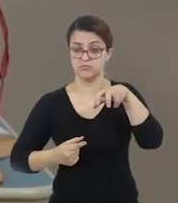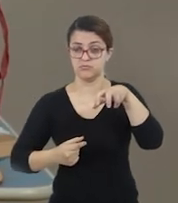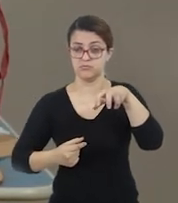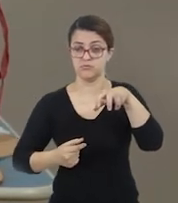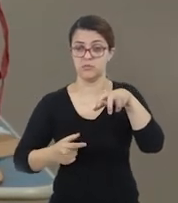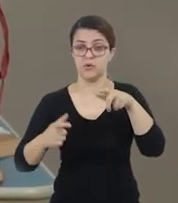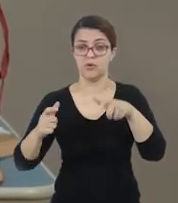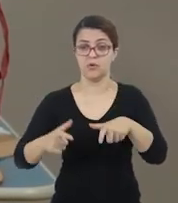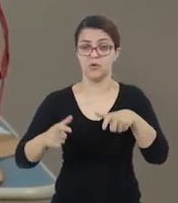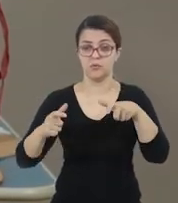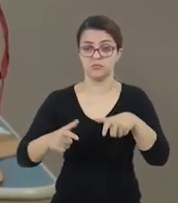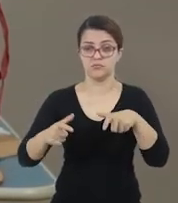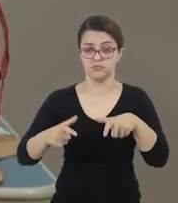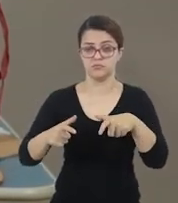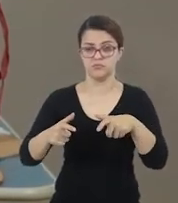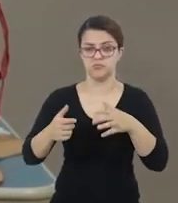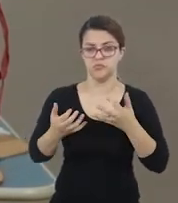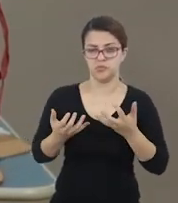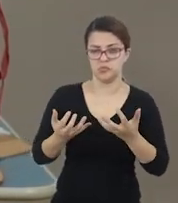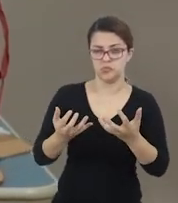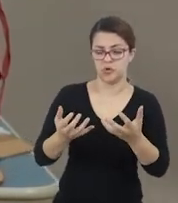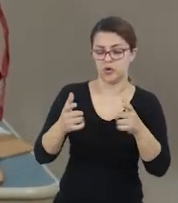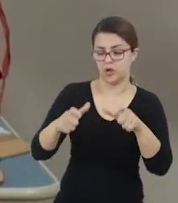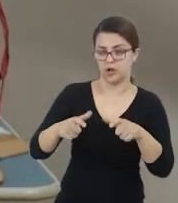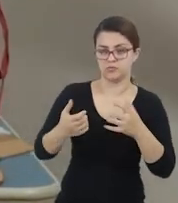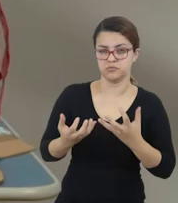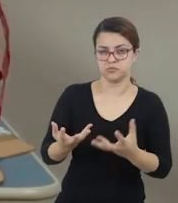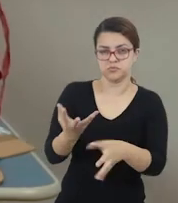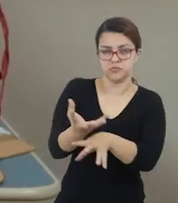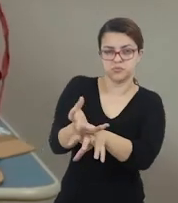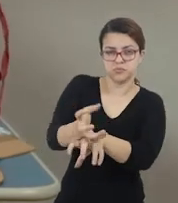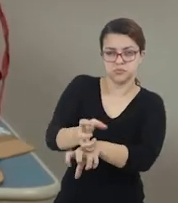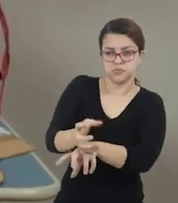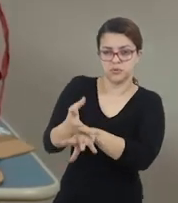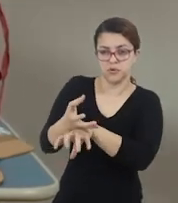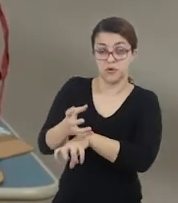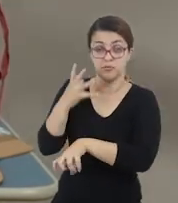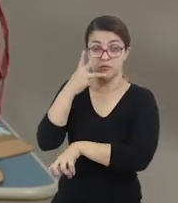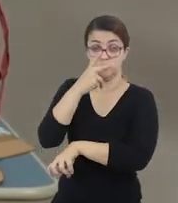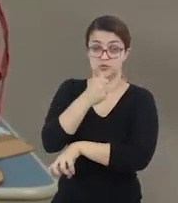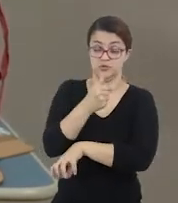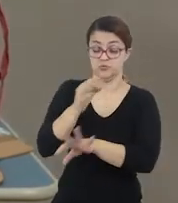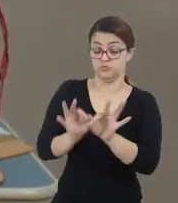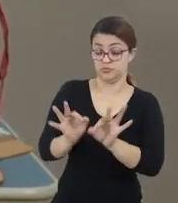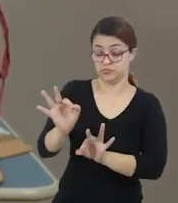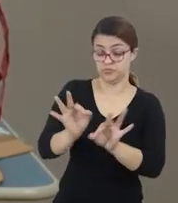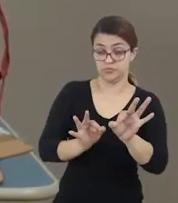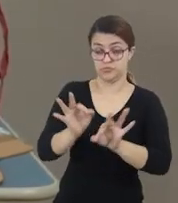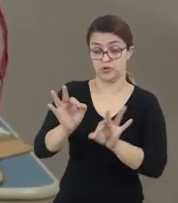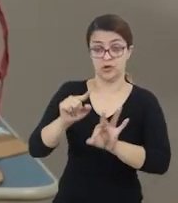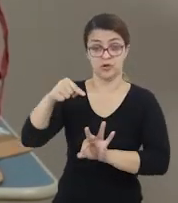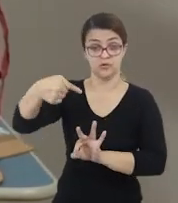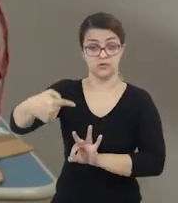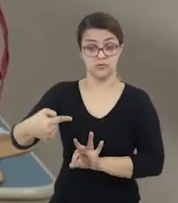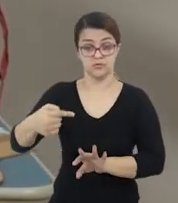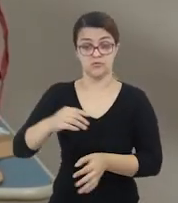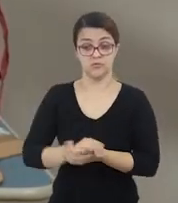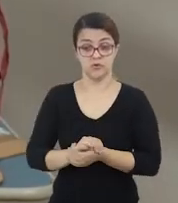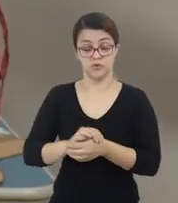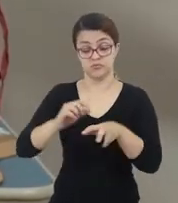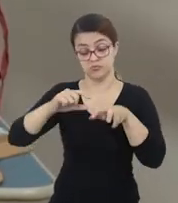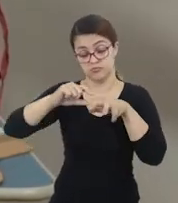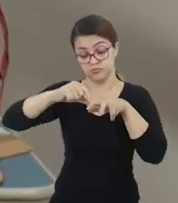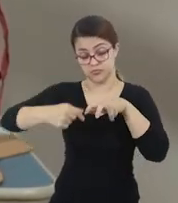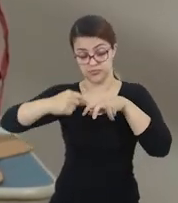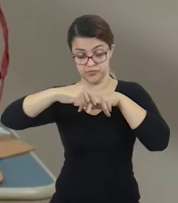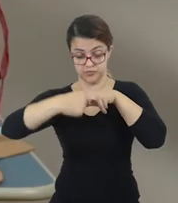Ele vive nos cerrados, tá? Olha aí que bonitinho que ele vai ficar. E aqui depois é só colocar as